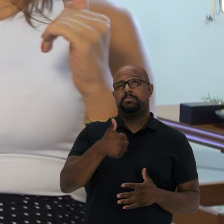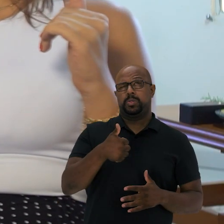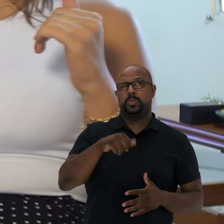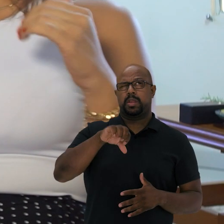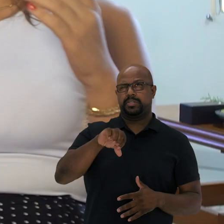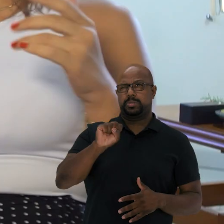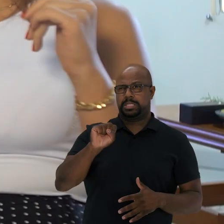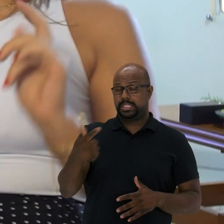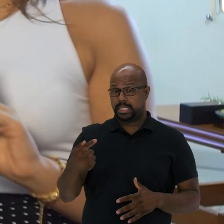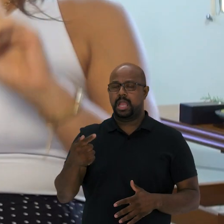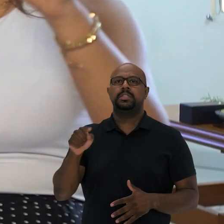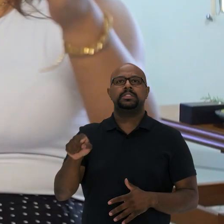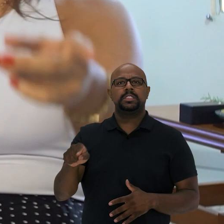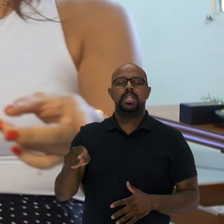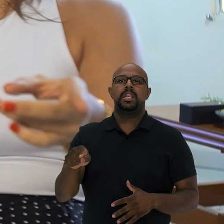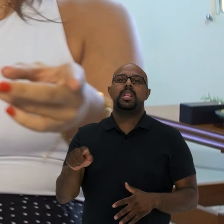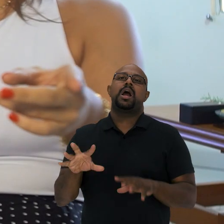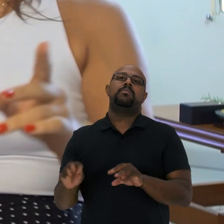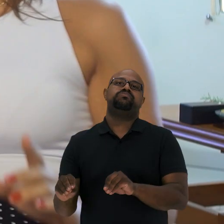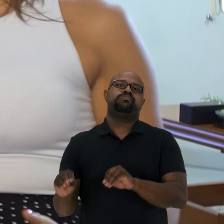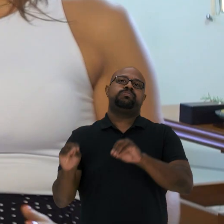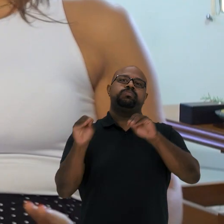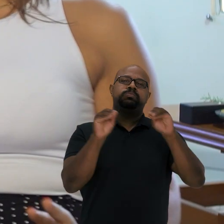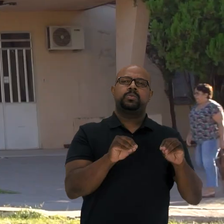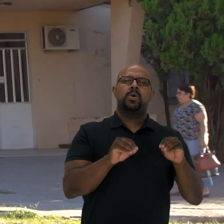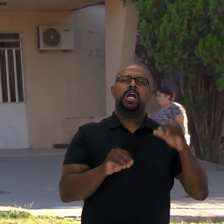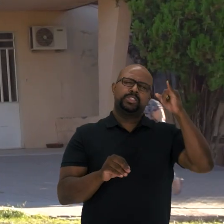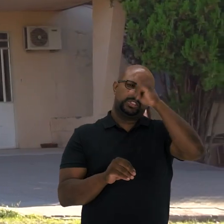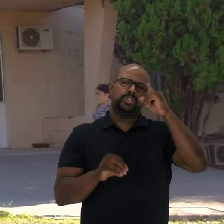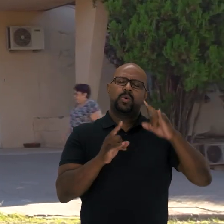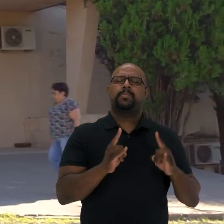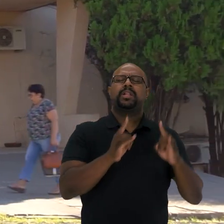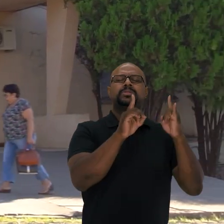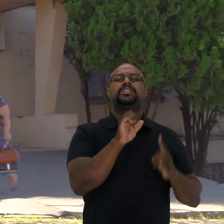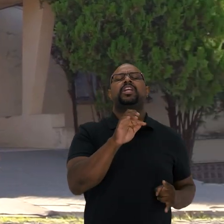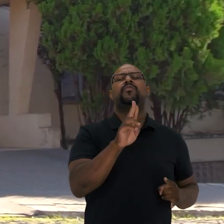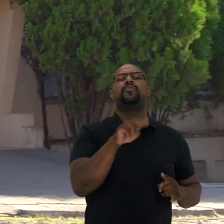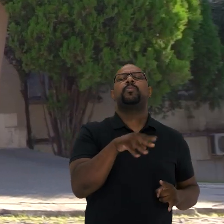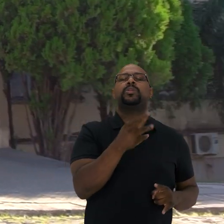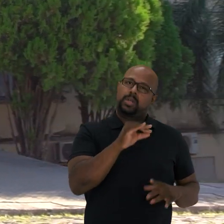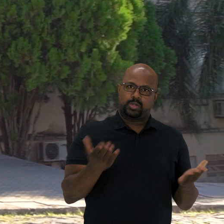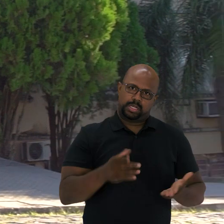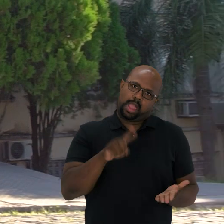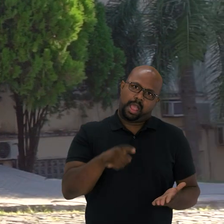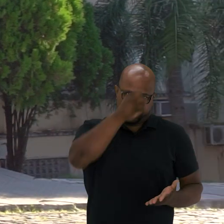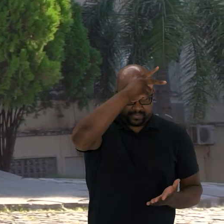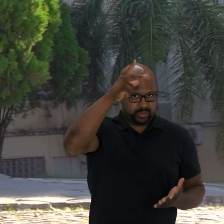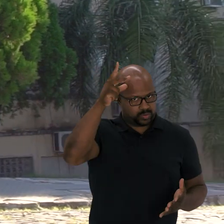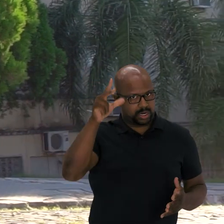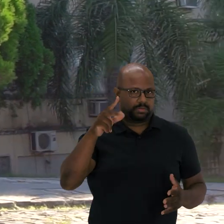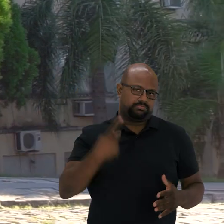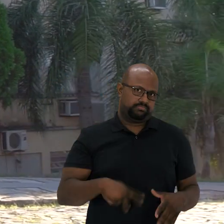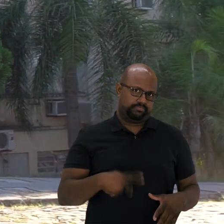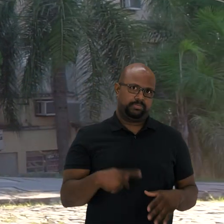no ano de 1987, ele acabou indo para o antigo prédio do Deiflo Monteiro, onde hoje é a Prefeitura